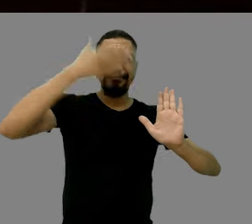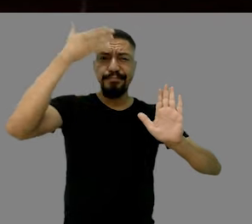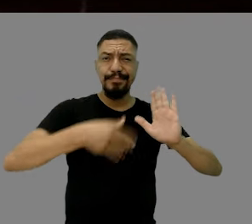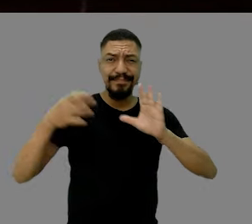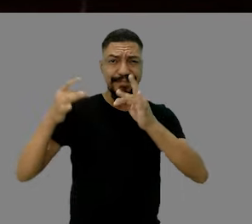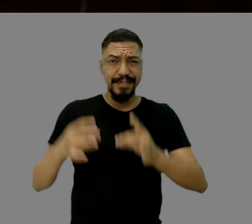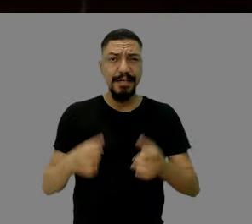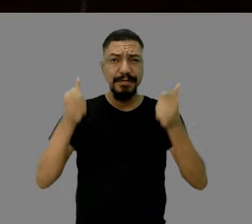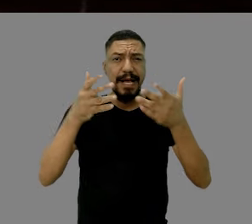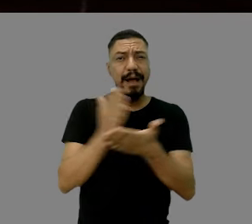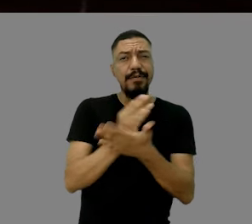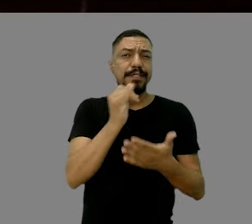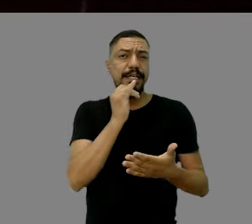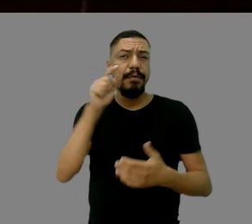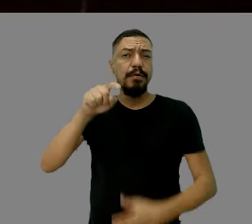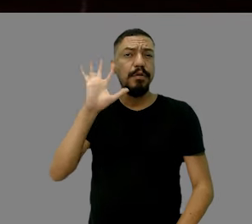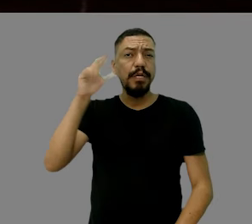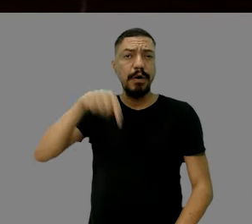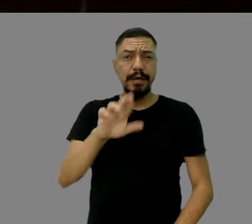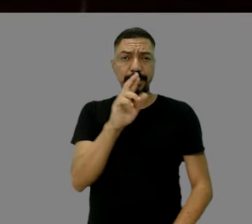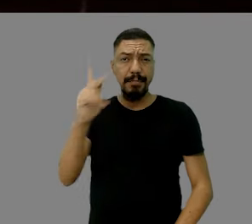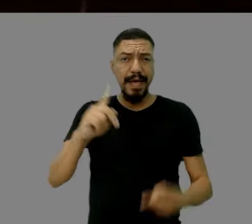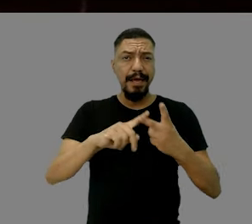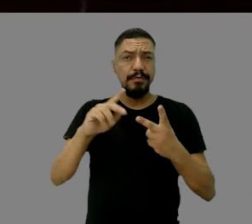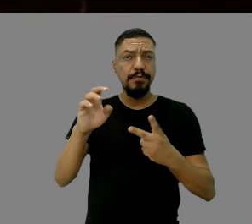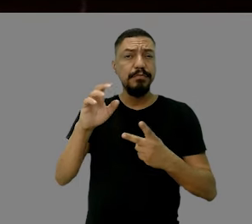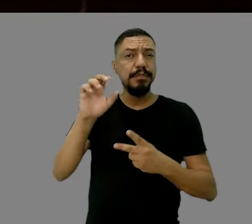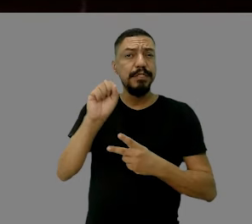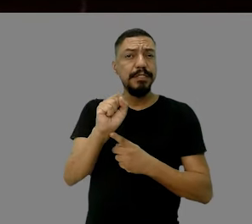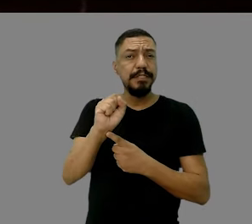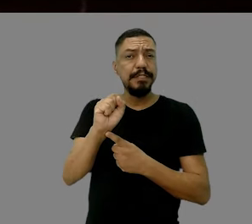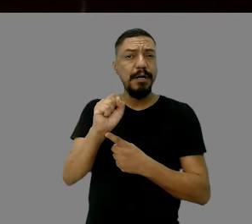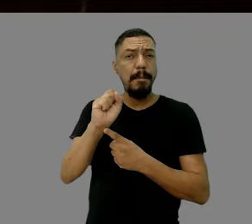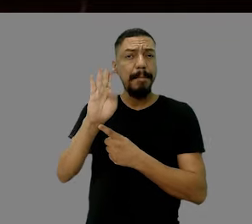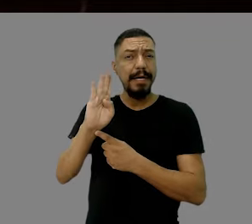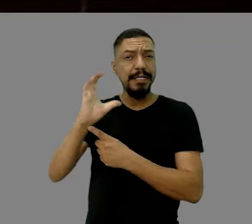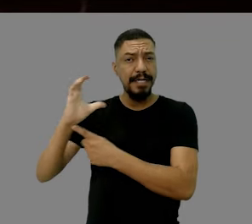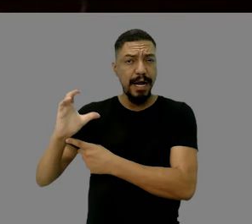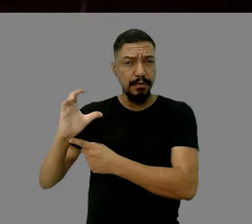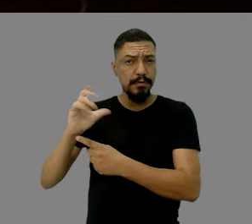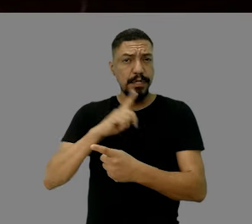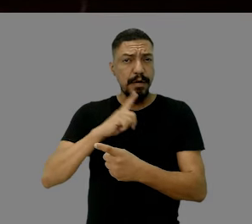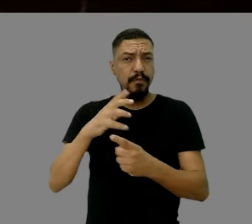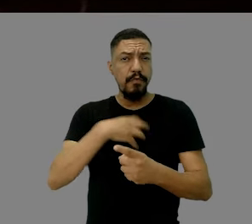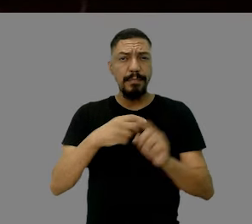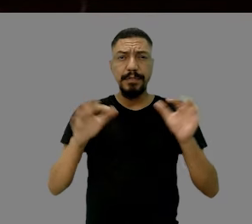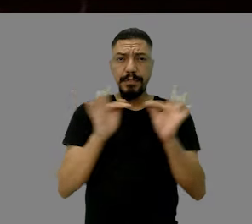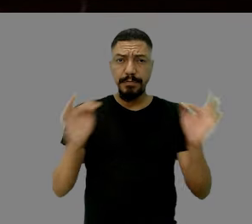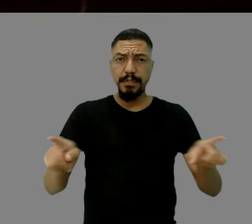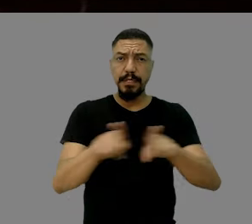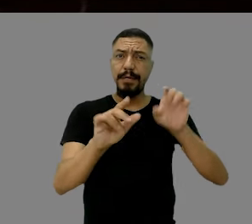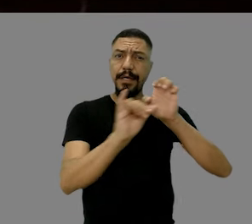de São Bernardo e de cidades que vão trabalhar com uma prestação de contas um pouco mais simples, mas também vou falar de editais